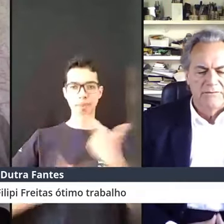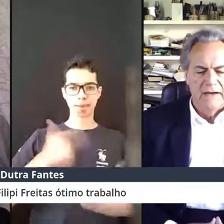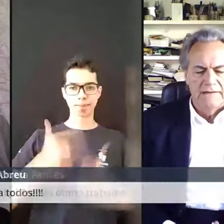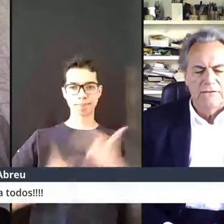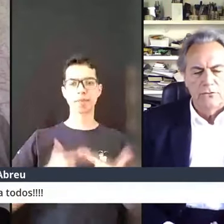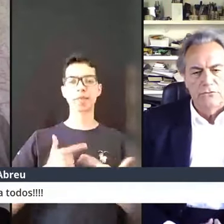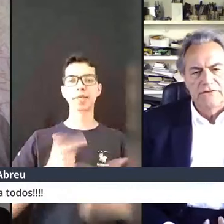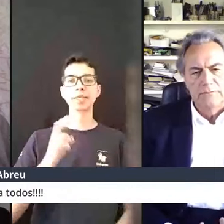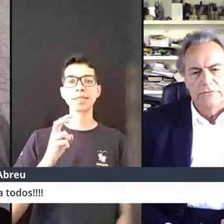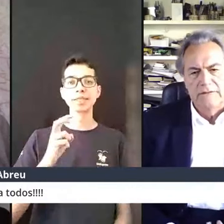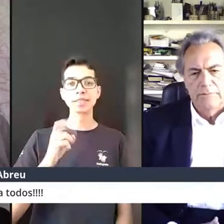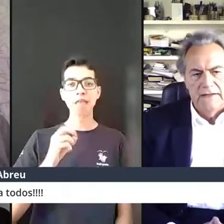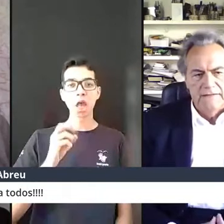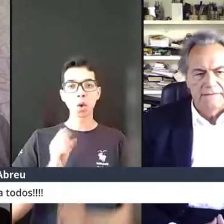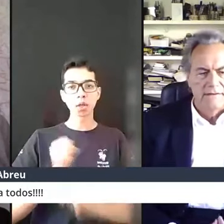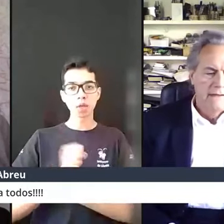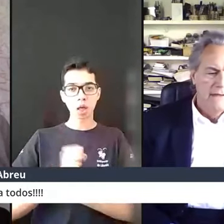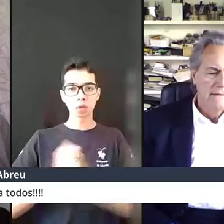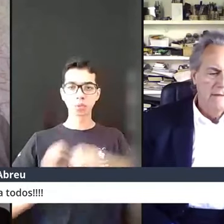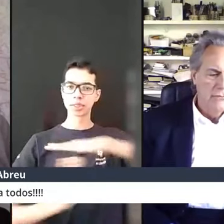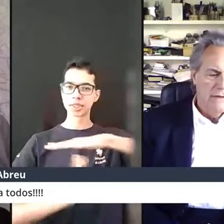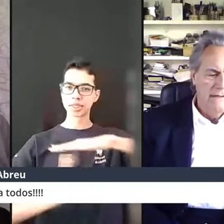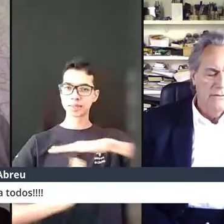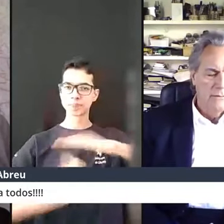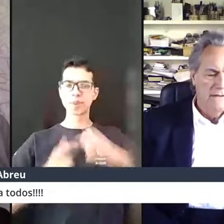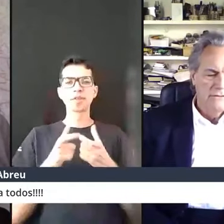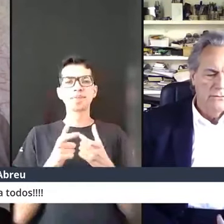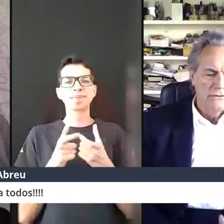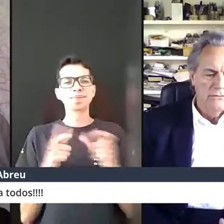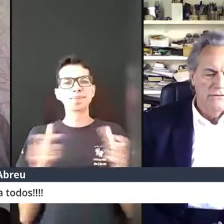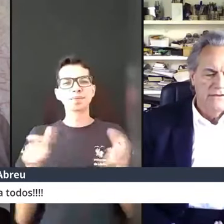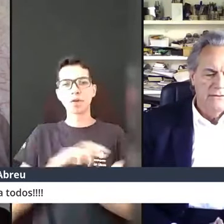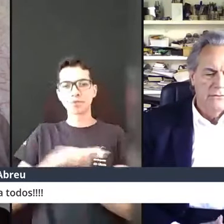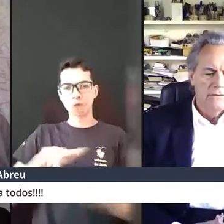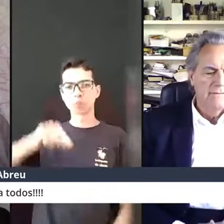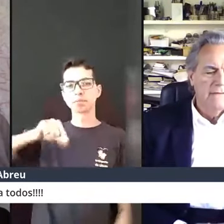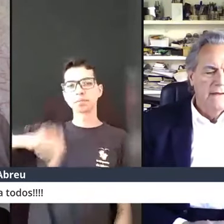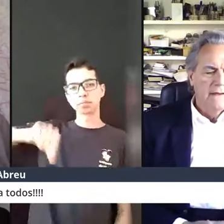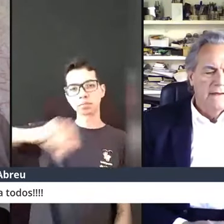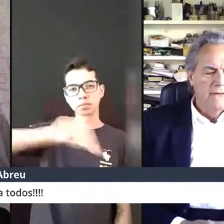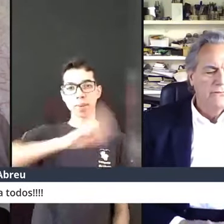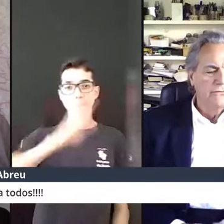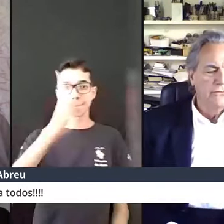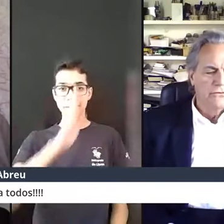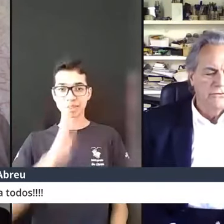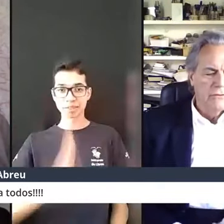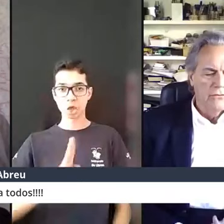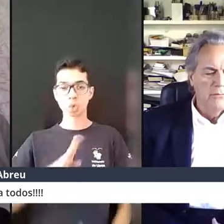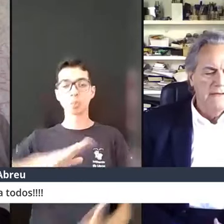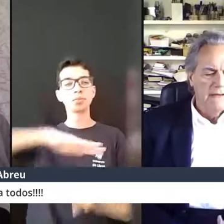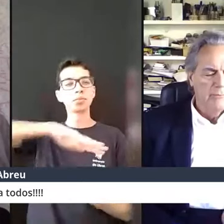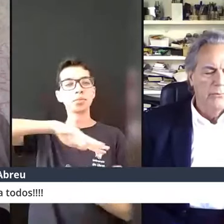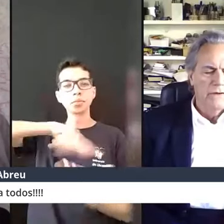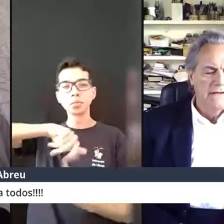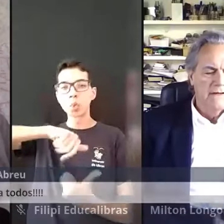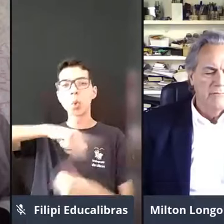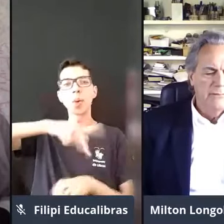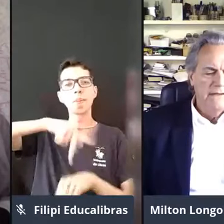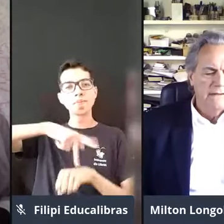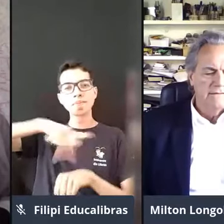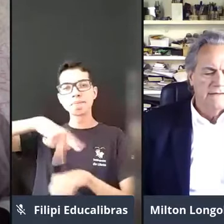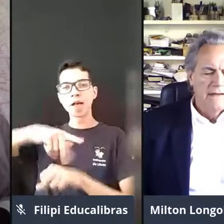iniciativa privada, em todos os tipos de empresa, tanto aqui no Brasil quanto no exterior. Fiz curso de economia na